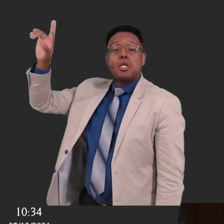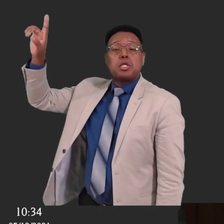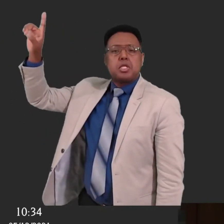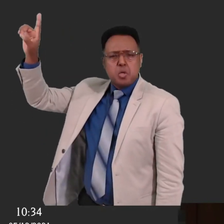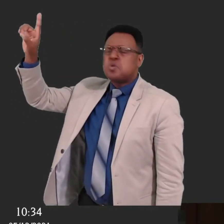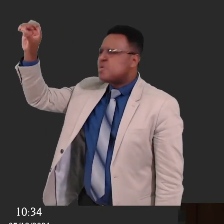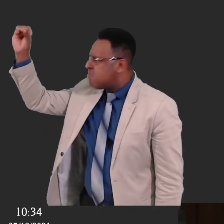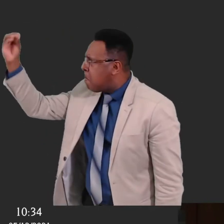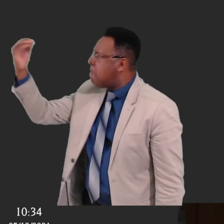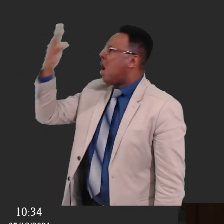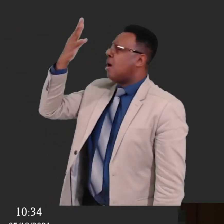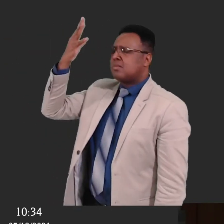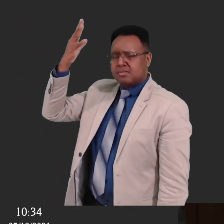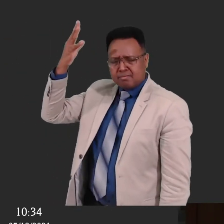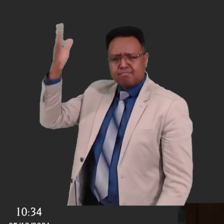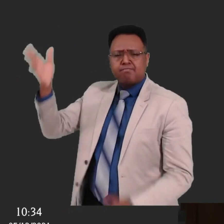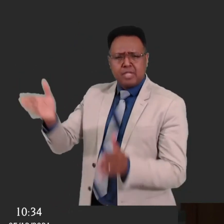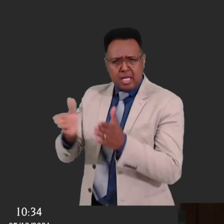essa porta para nós.